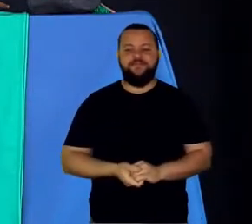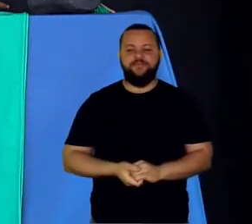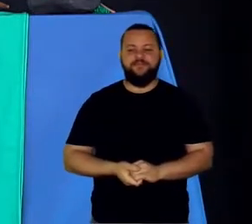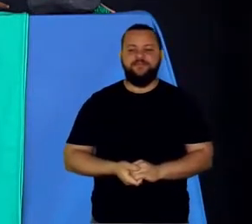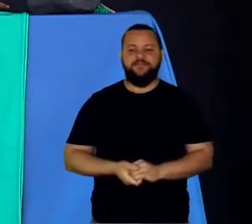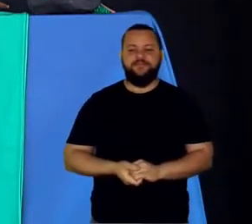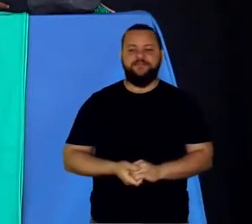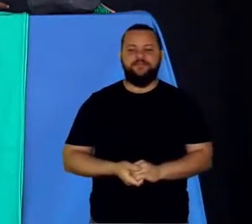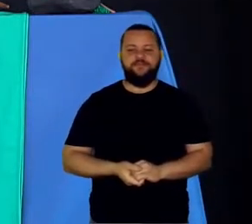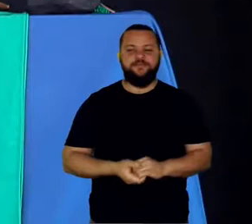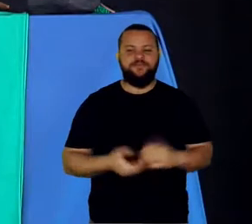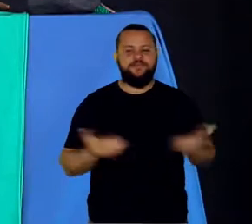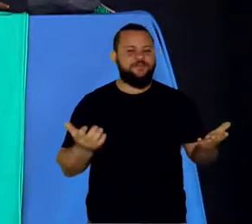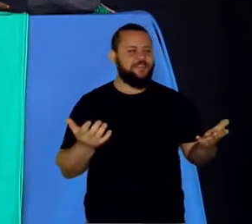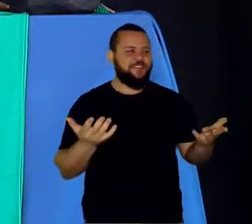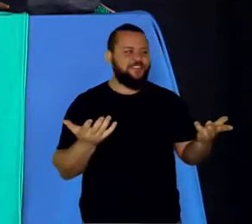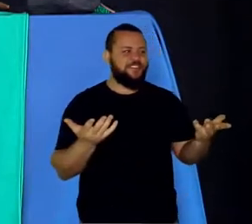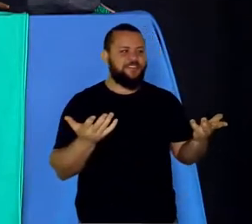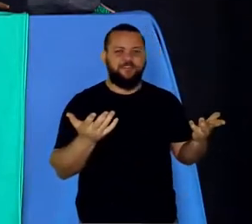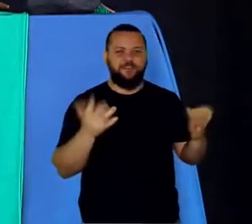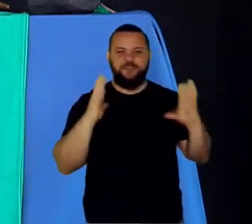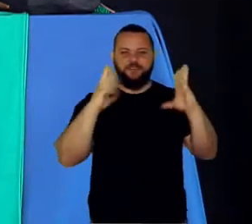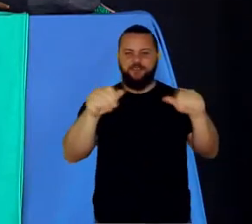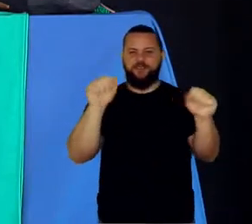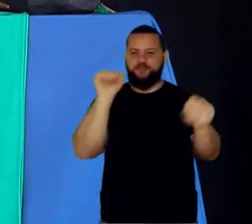Todo mundo parou agora, então tá na ordem.